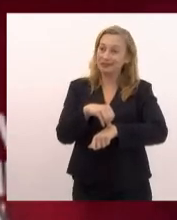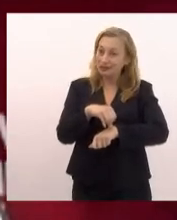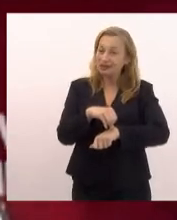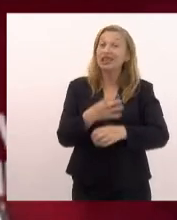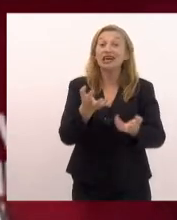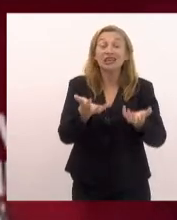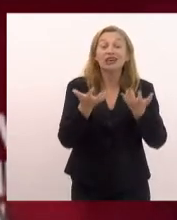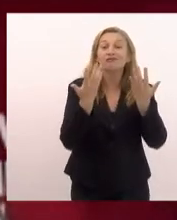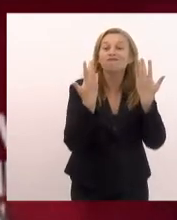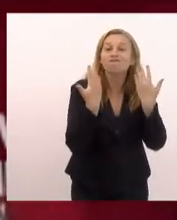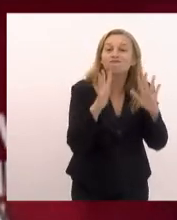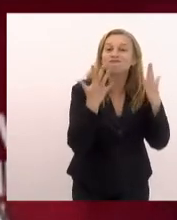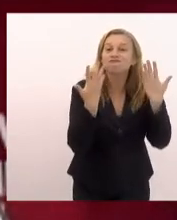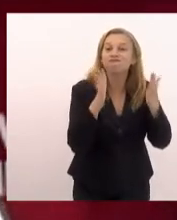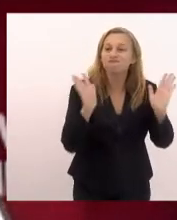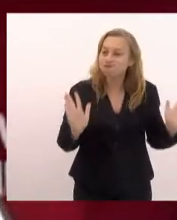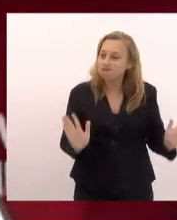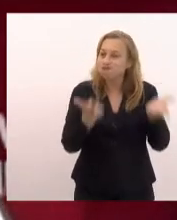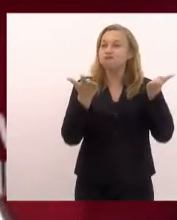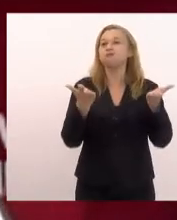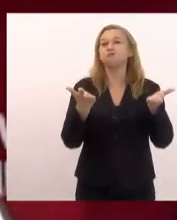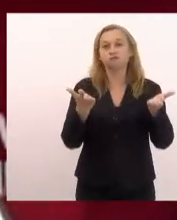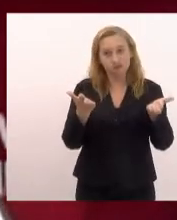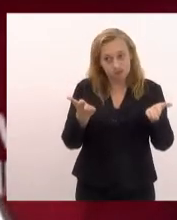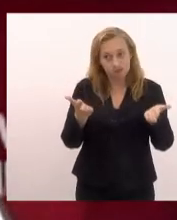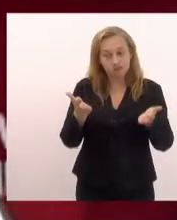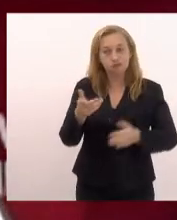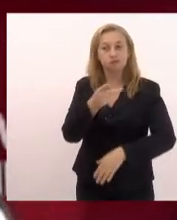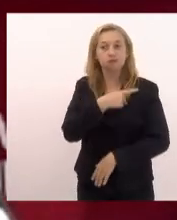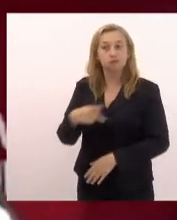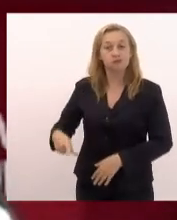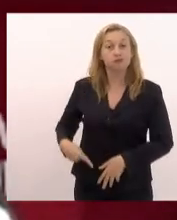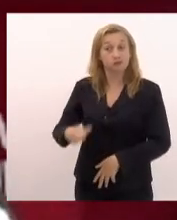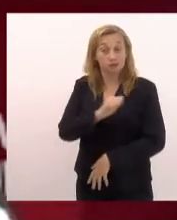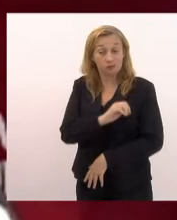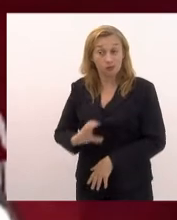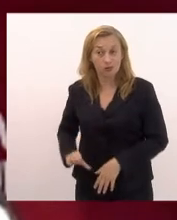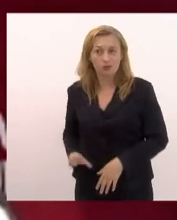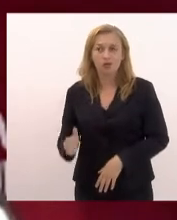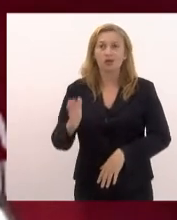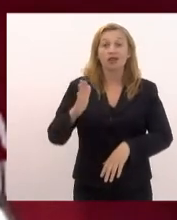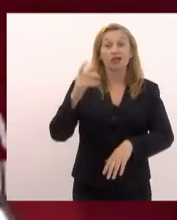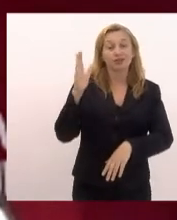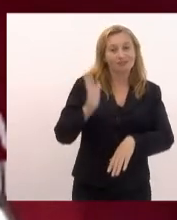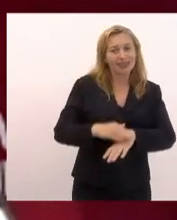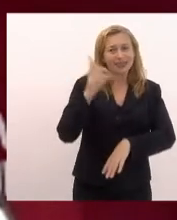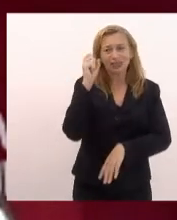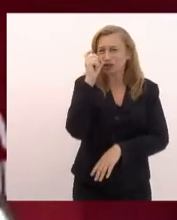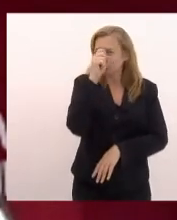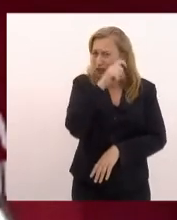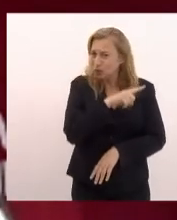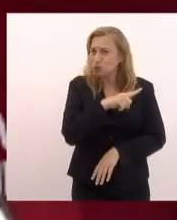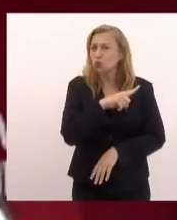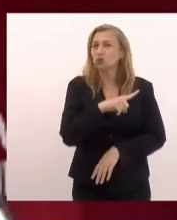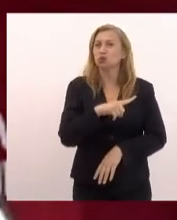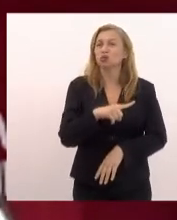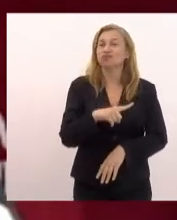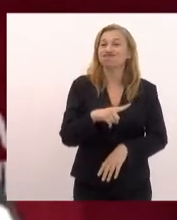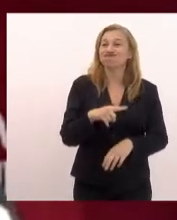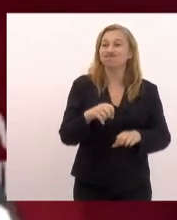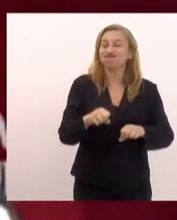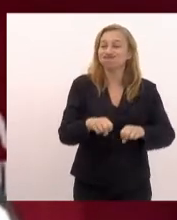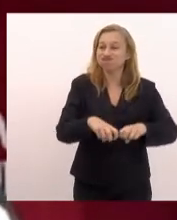Quero aplaudir aqui a iniciativa do presidente André Siciliano. Por mais difícil que seja uma